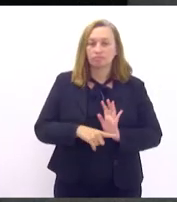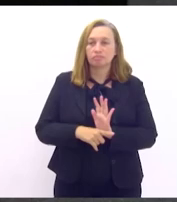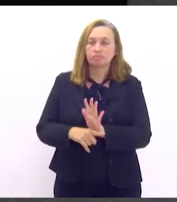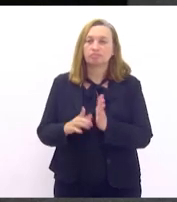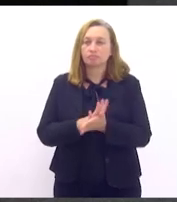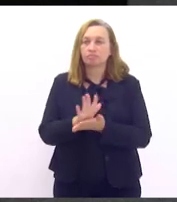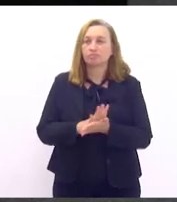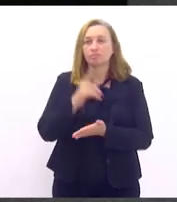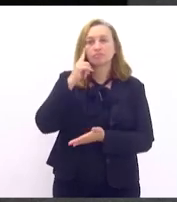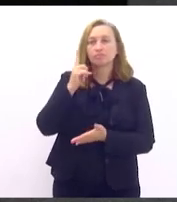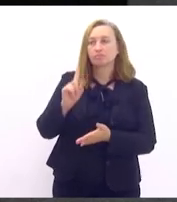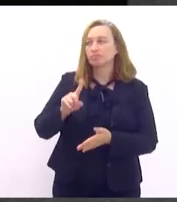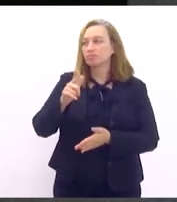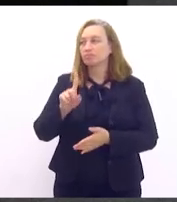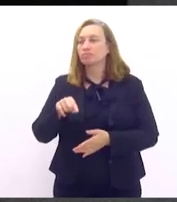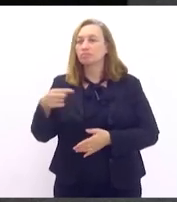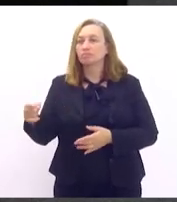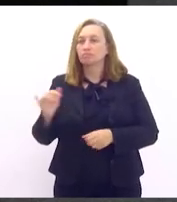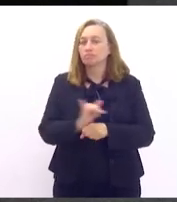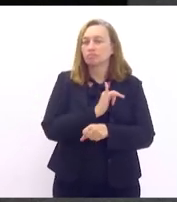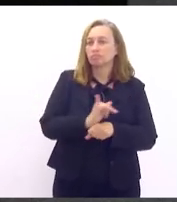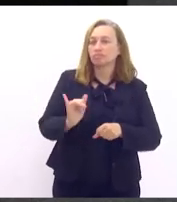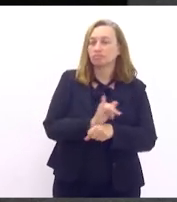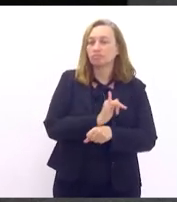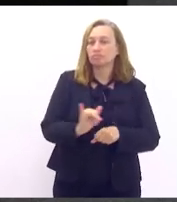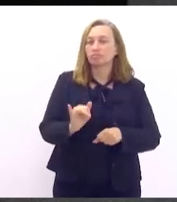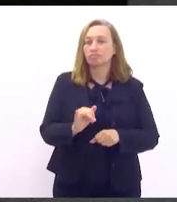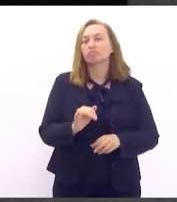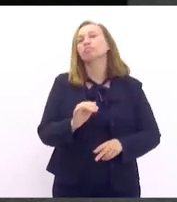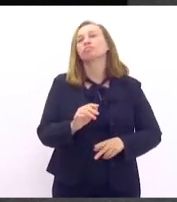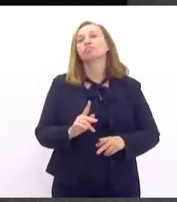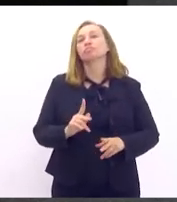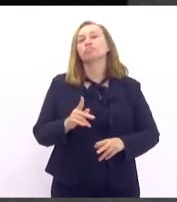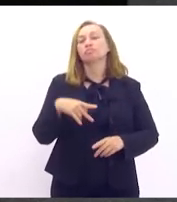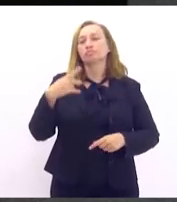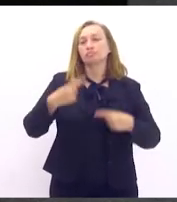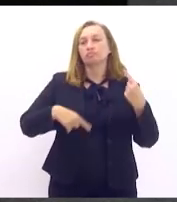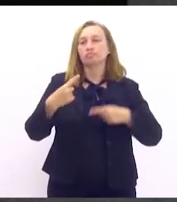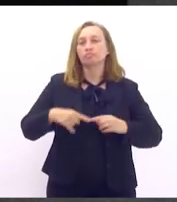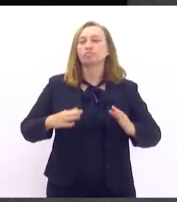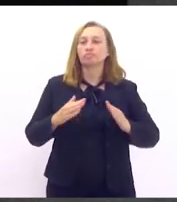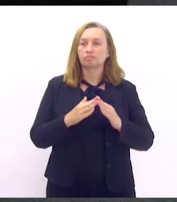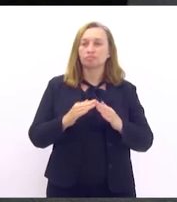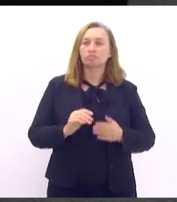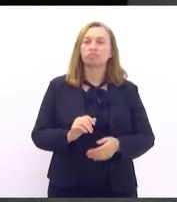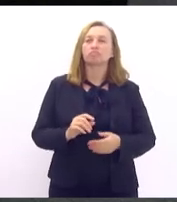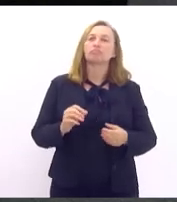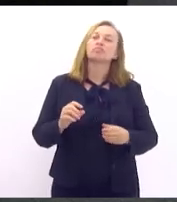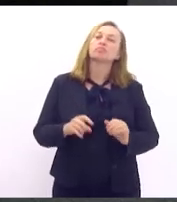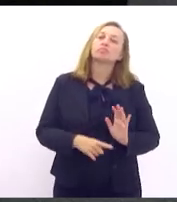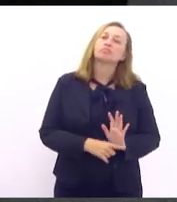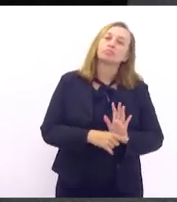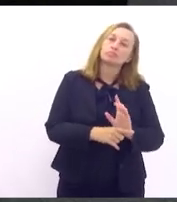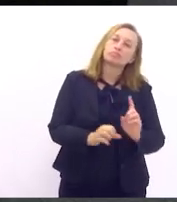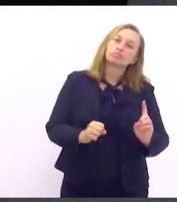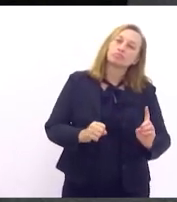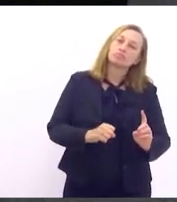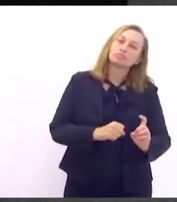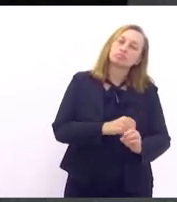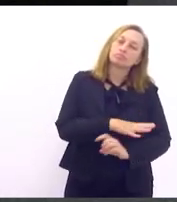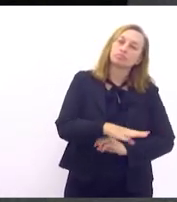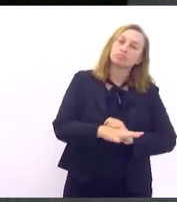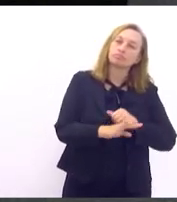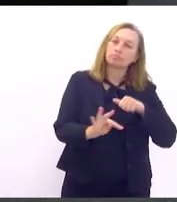podia pensar outras formas de política habitacional. E, sem dúvida nenhuma, passa muito pela ATIS, Assistência Técnica de Habitação de Interesse Social, que